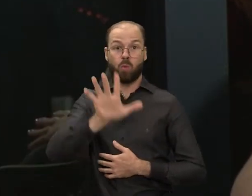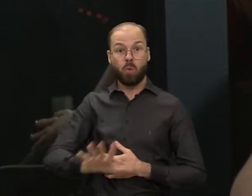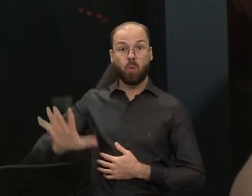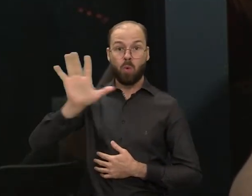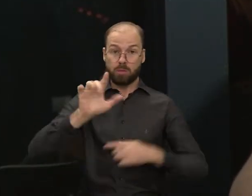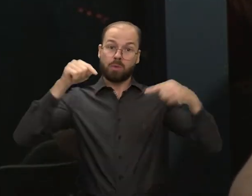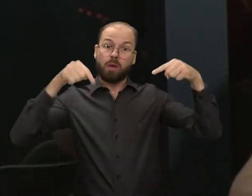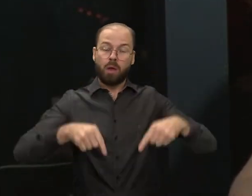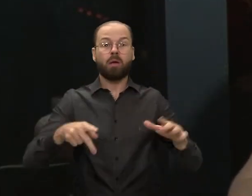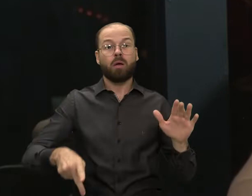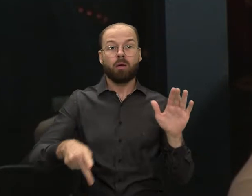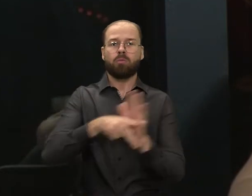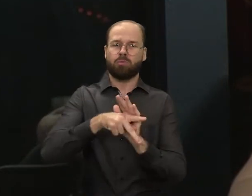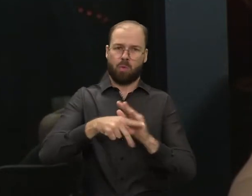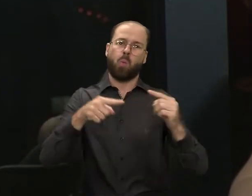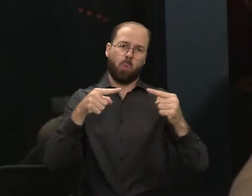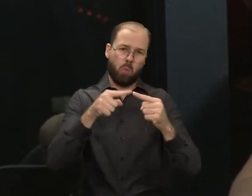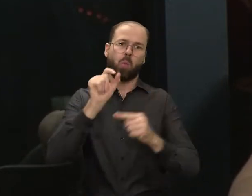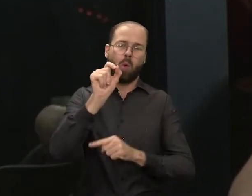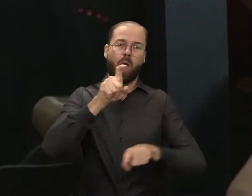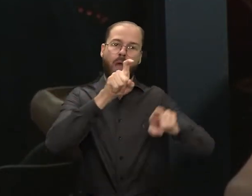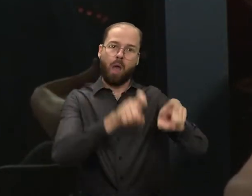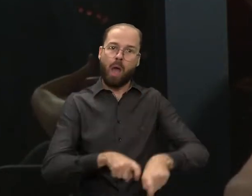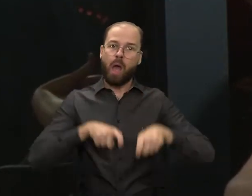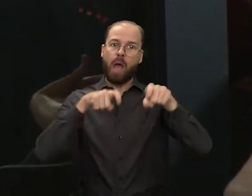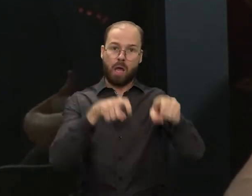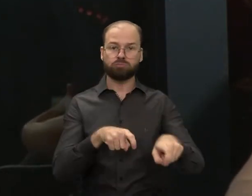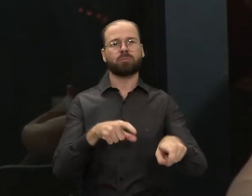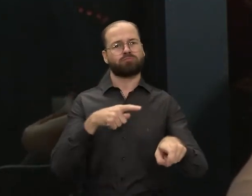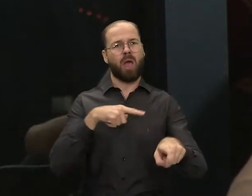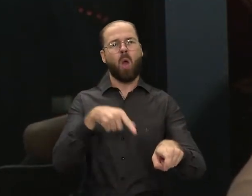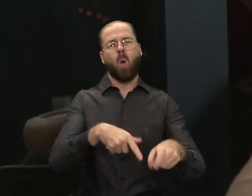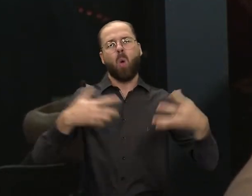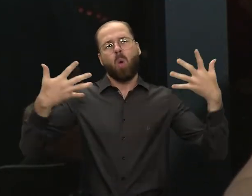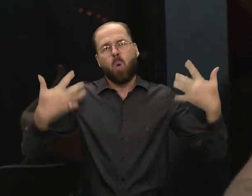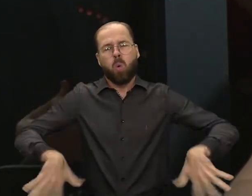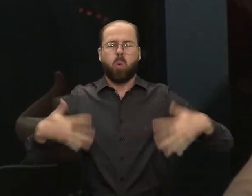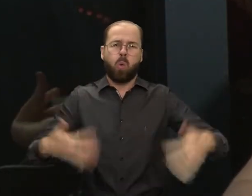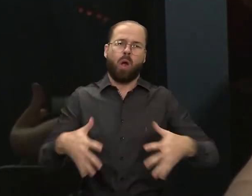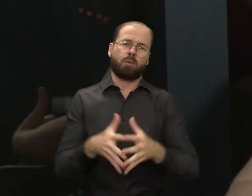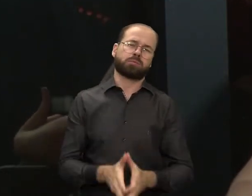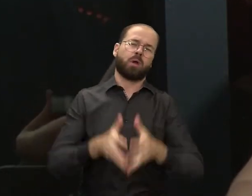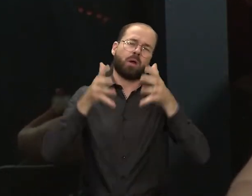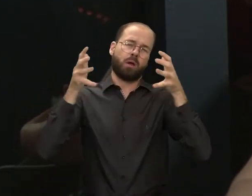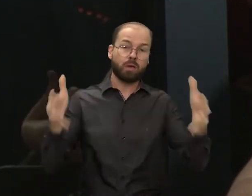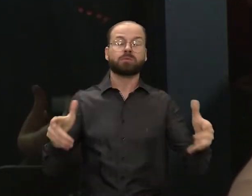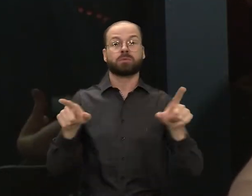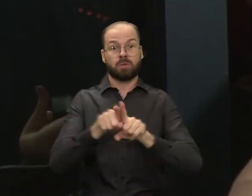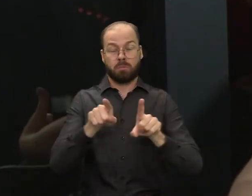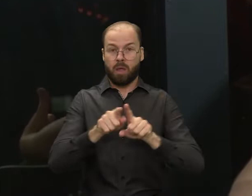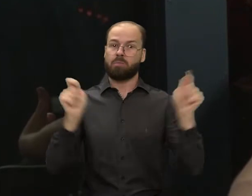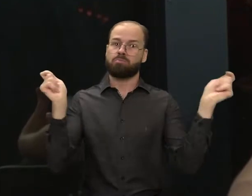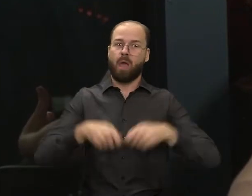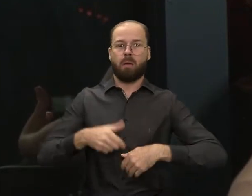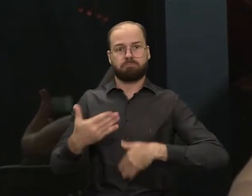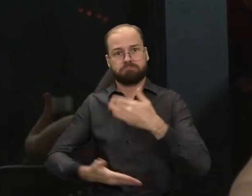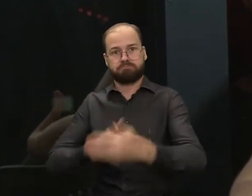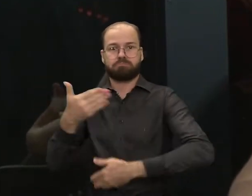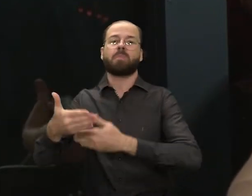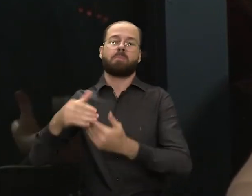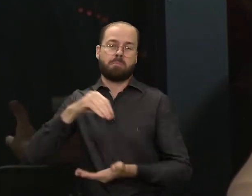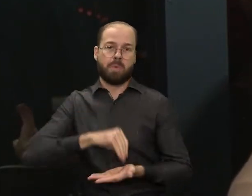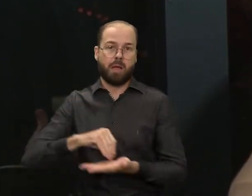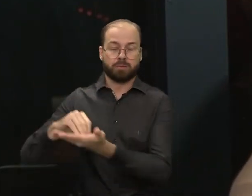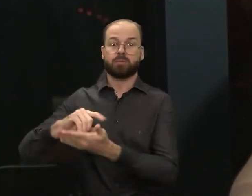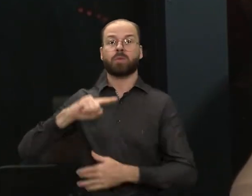um estado agrícola que tem uma produção gigantesca e um potencial produtivo ainda muito grande, né? E